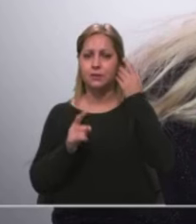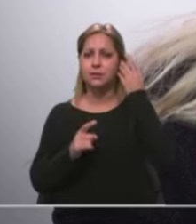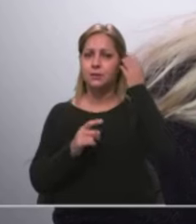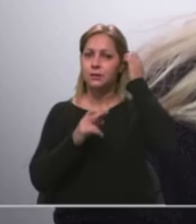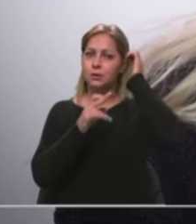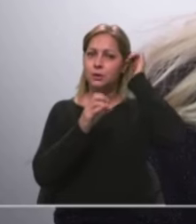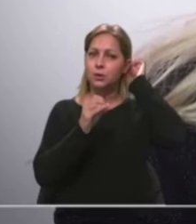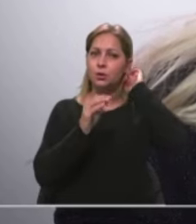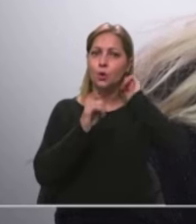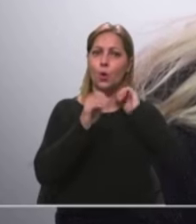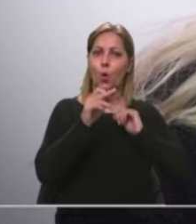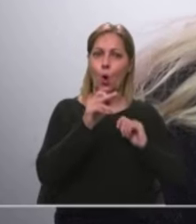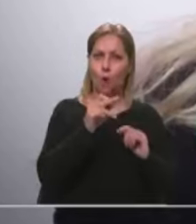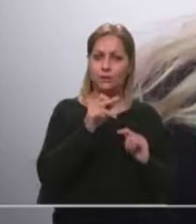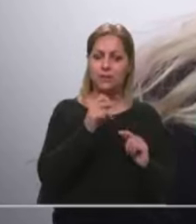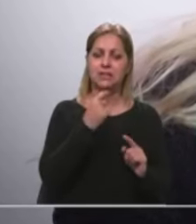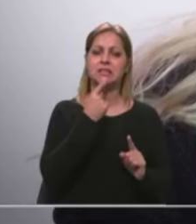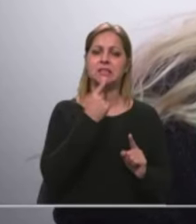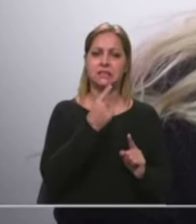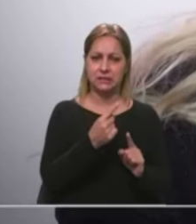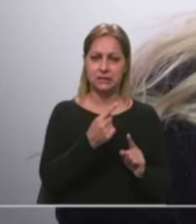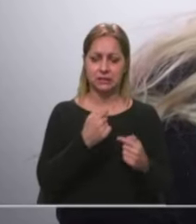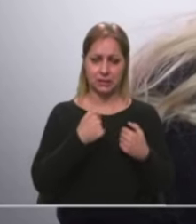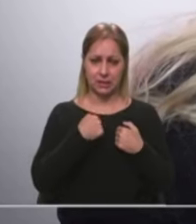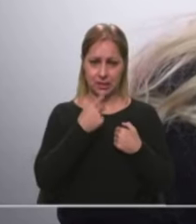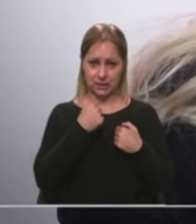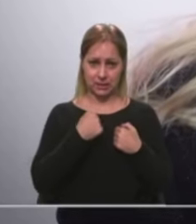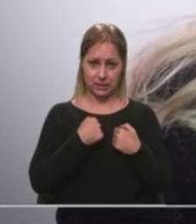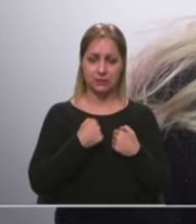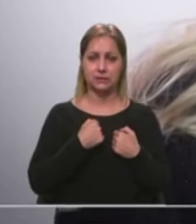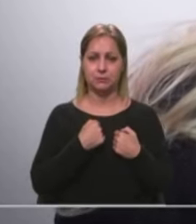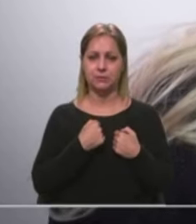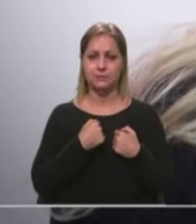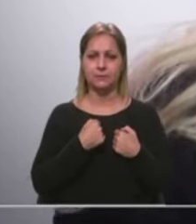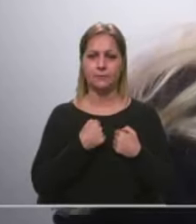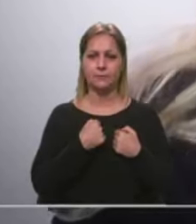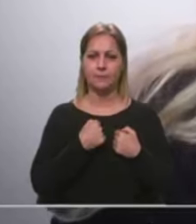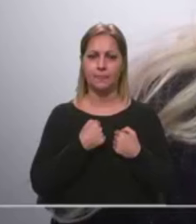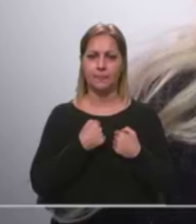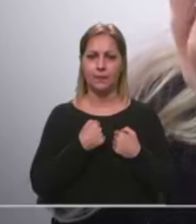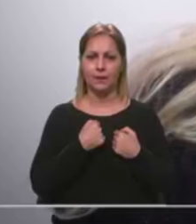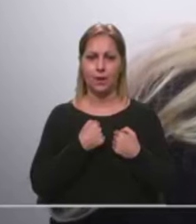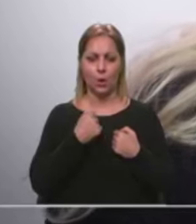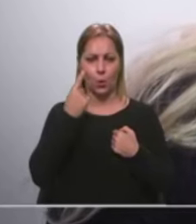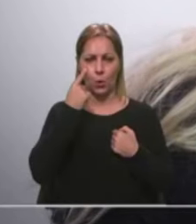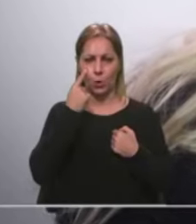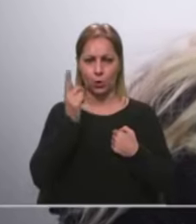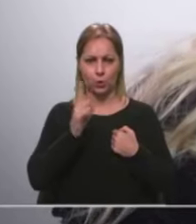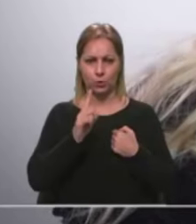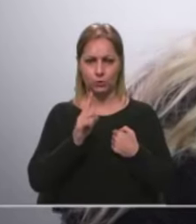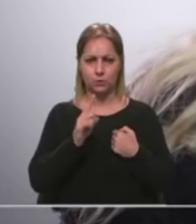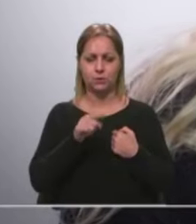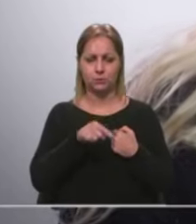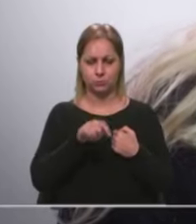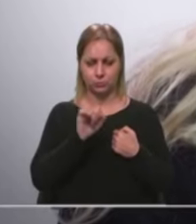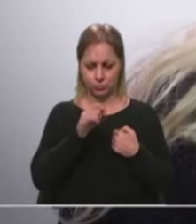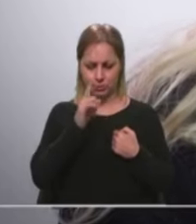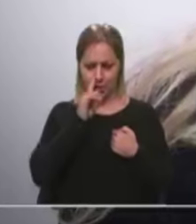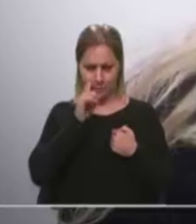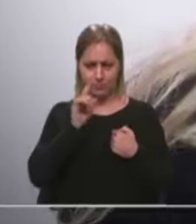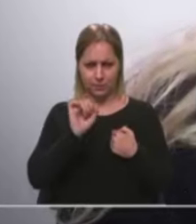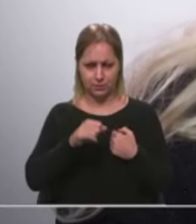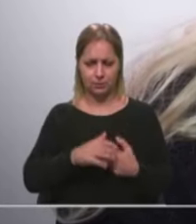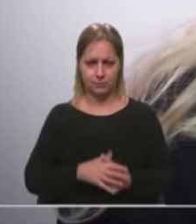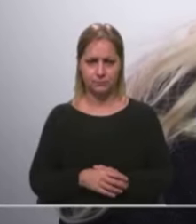Rosa por exemplo tenha dito como me disse a mim H que não conhecia a Mónica é mentira é